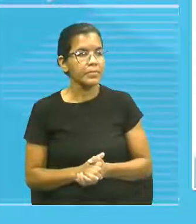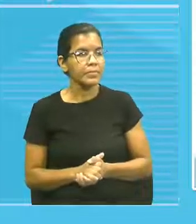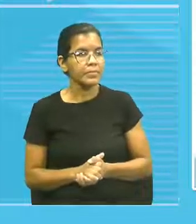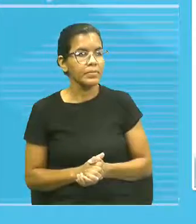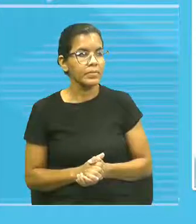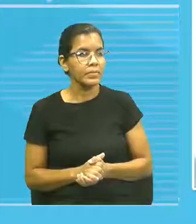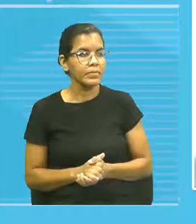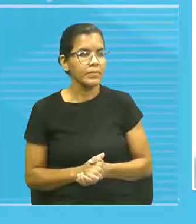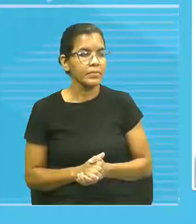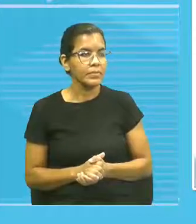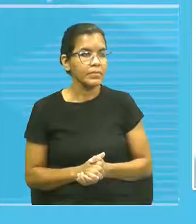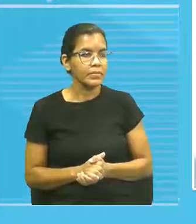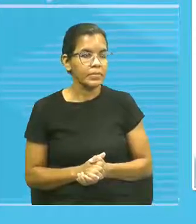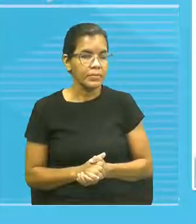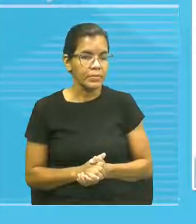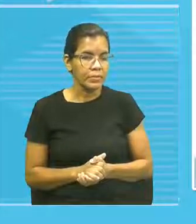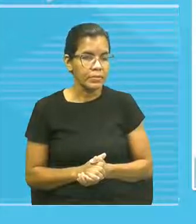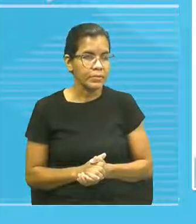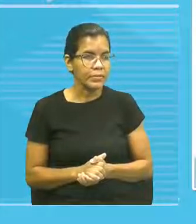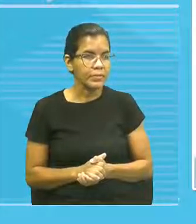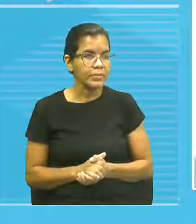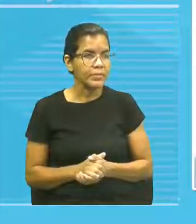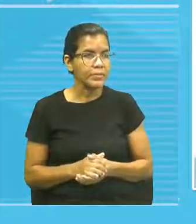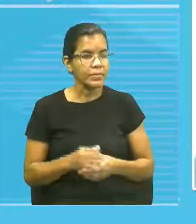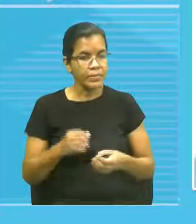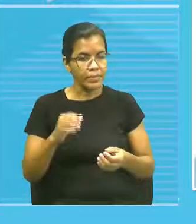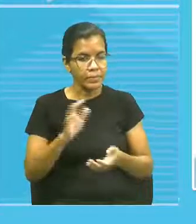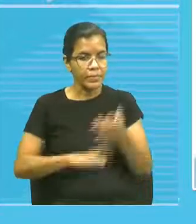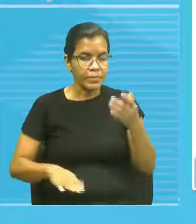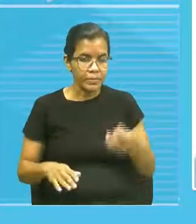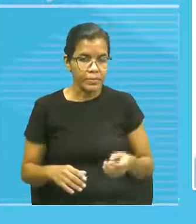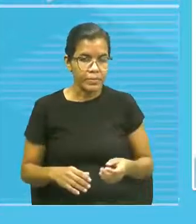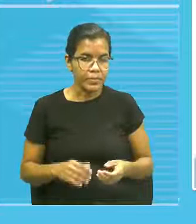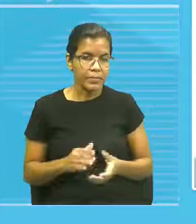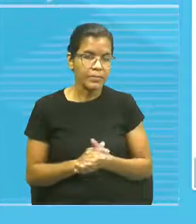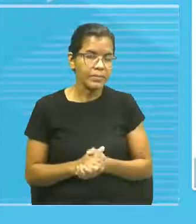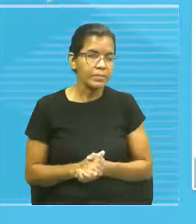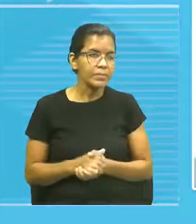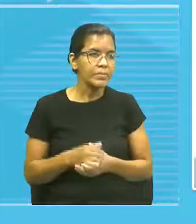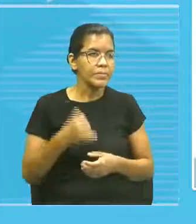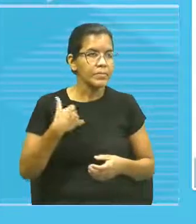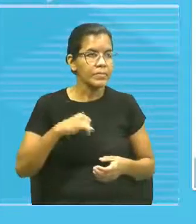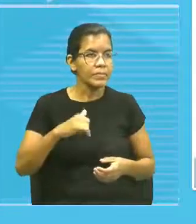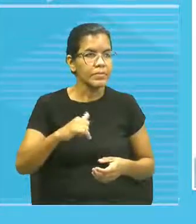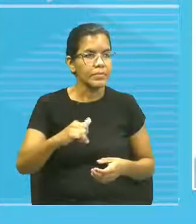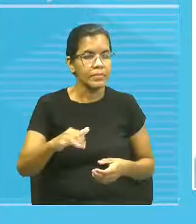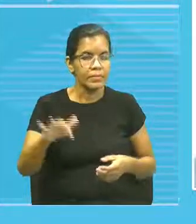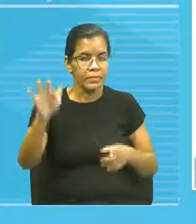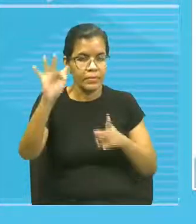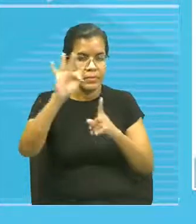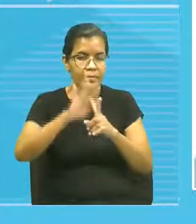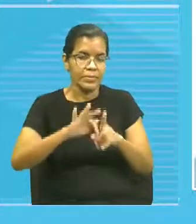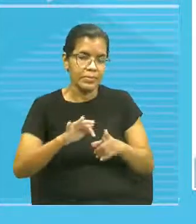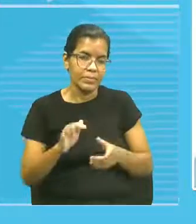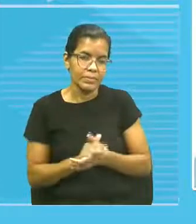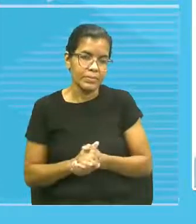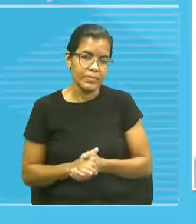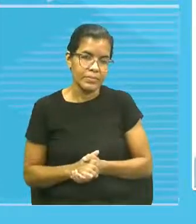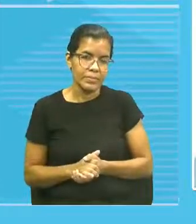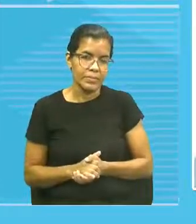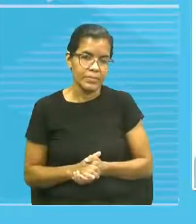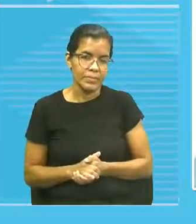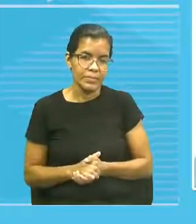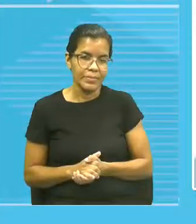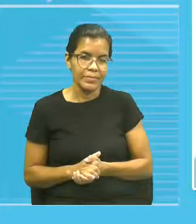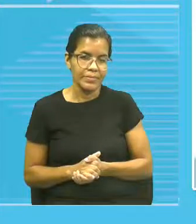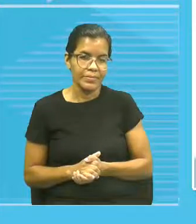energia. Perde, perdão, dissipa energia térmica. O Adriano, não me atrapalha, não, que eu tenho um TDA, tu fica me atrapalhando